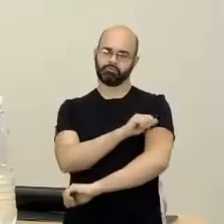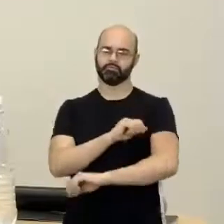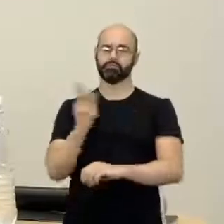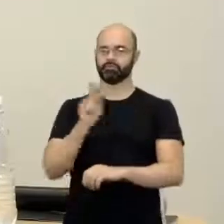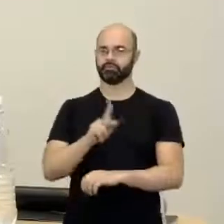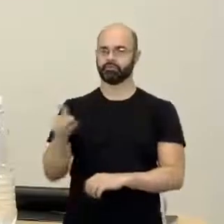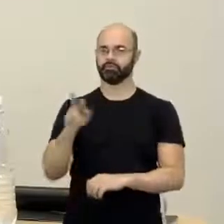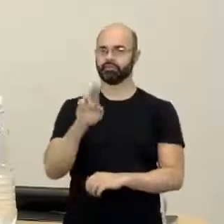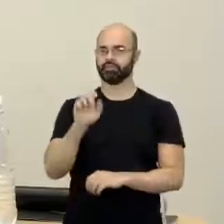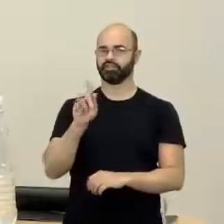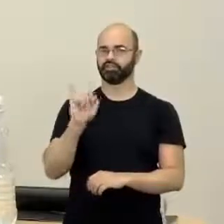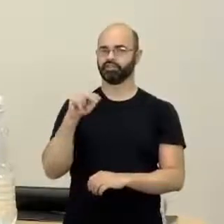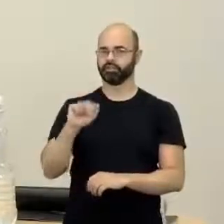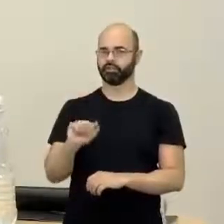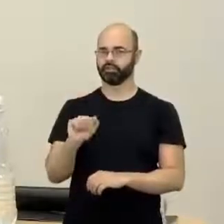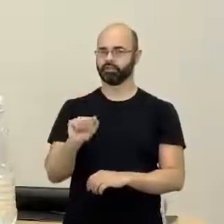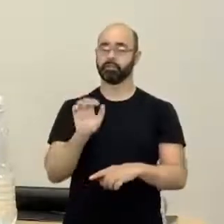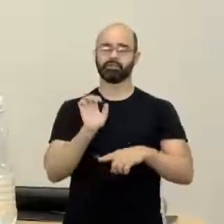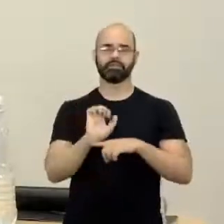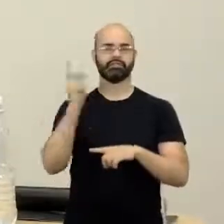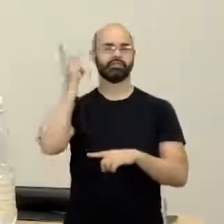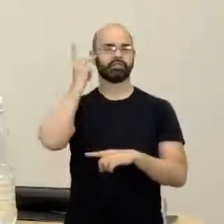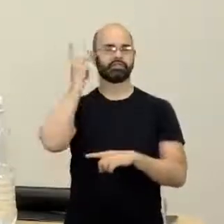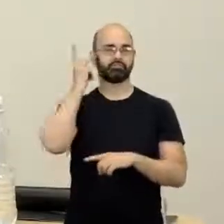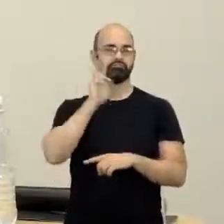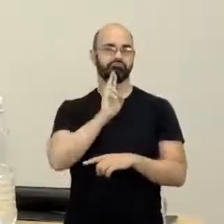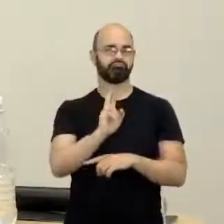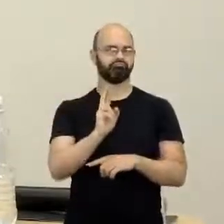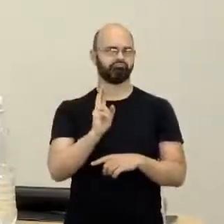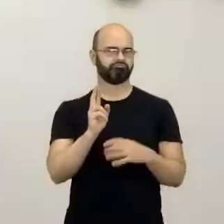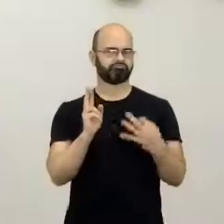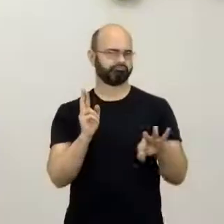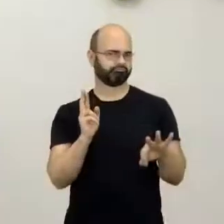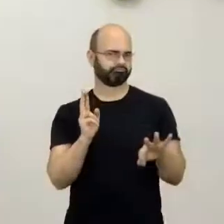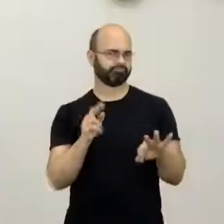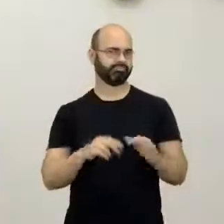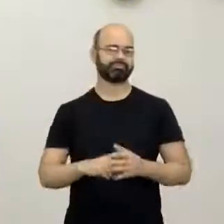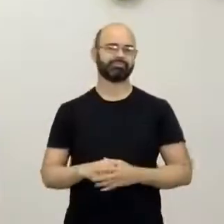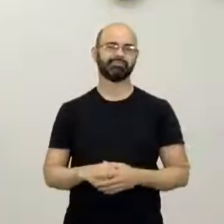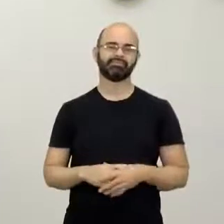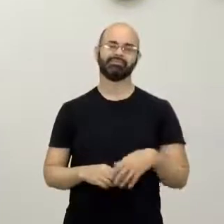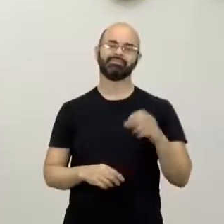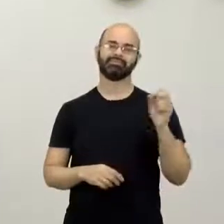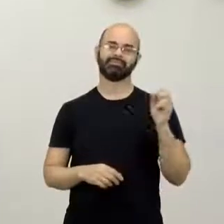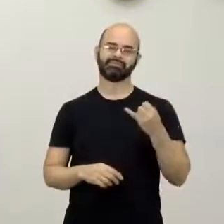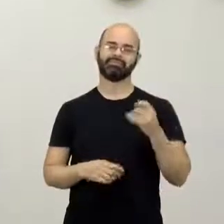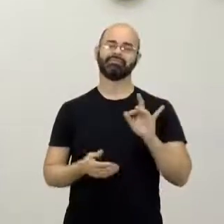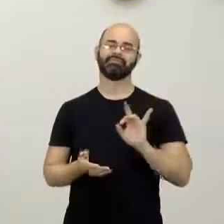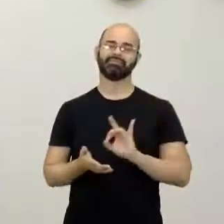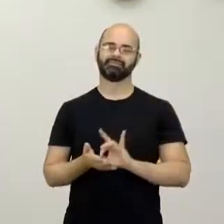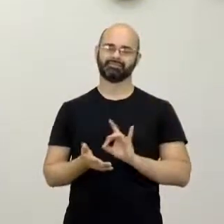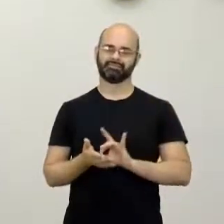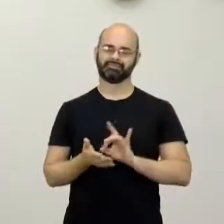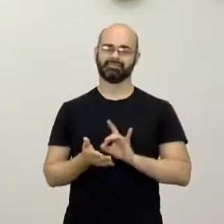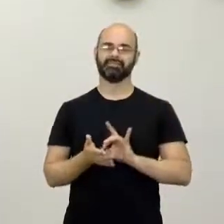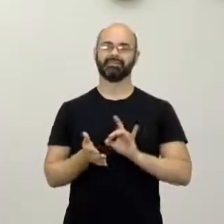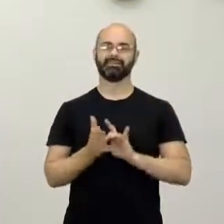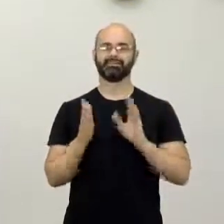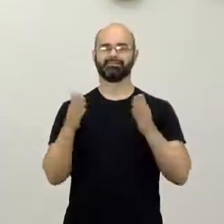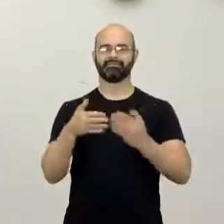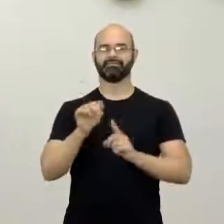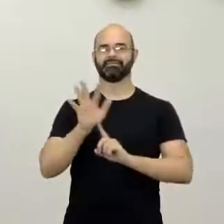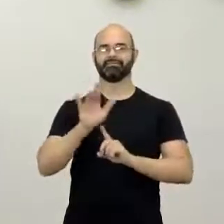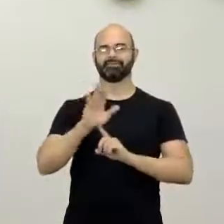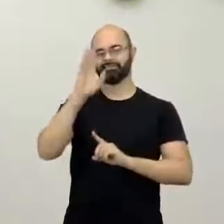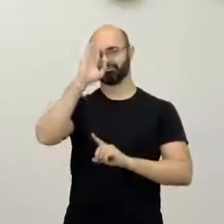Regina, Estado de São Paulo, será? É isso aí, né? O estado de São Paulo ainda concentra essa questão industrial, né?